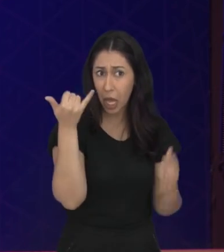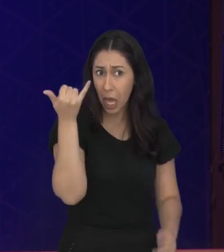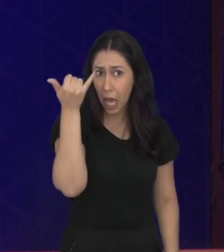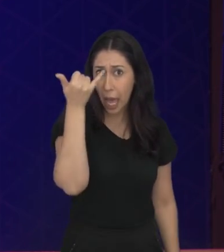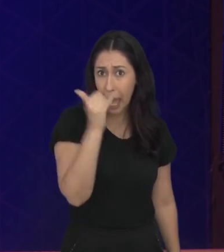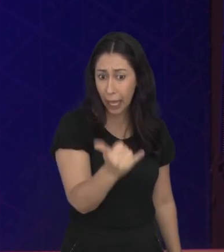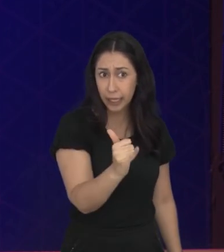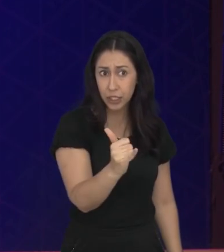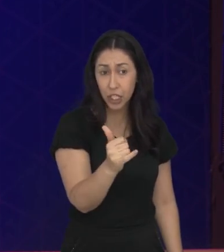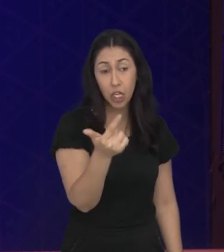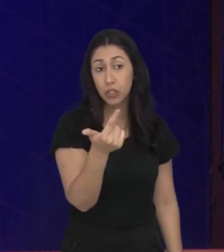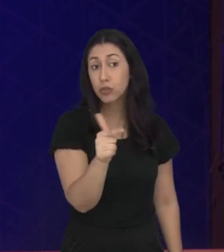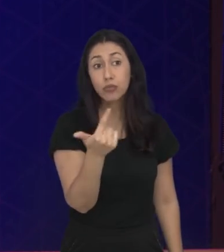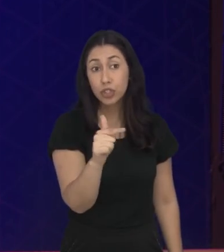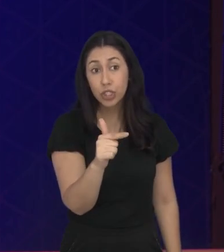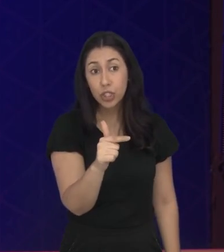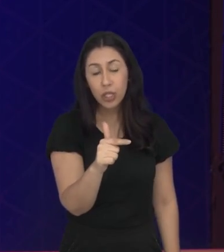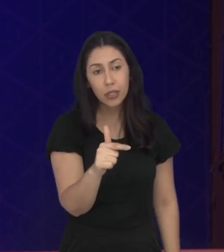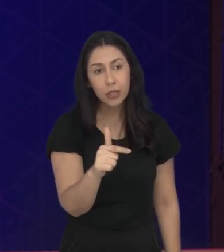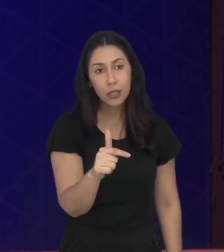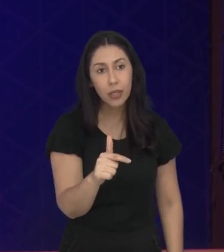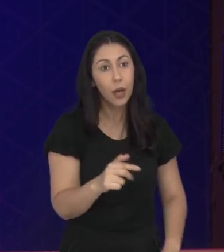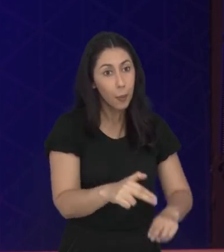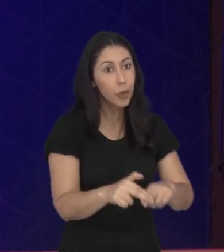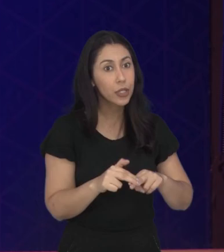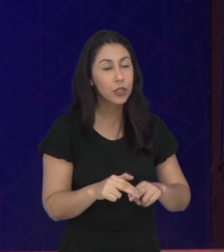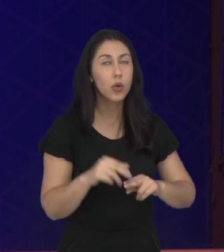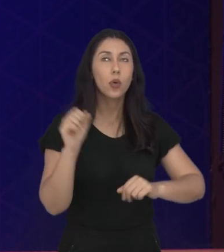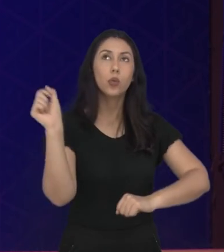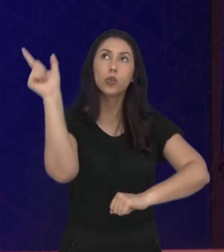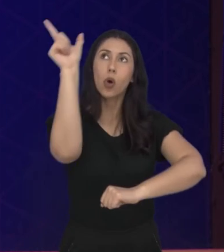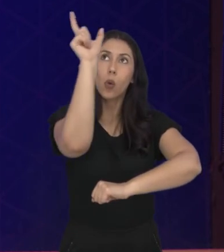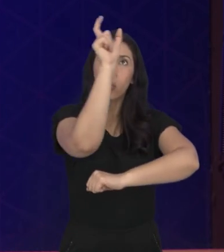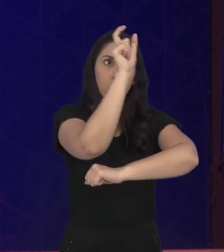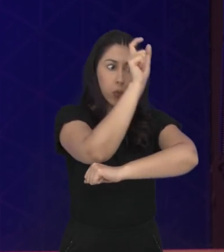não tinha celular, nada disso. Então, quando o sol ia embora, todo